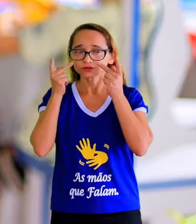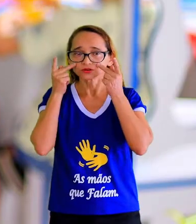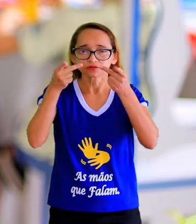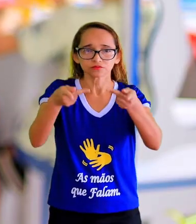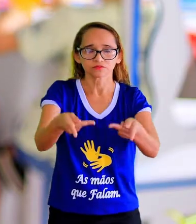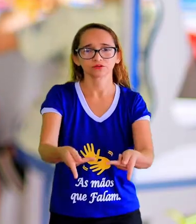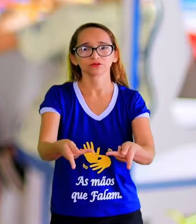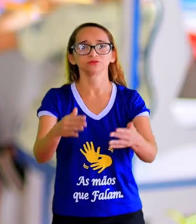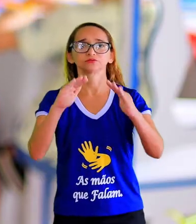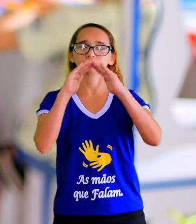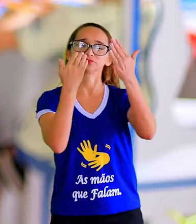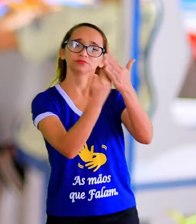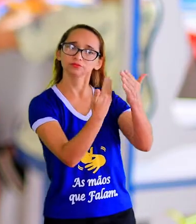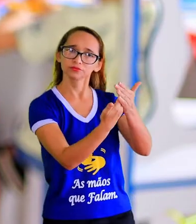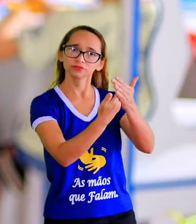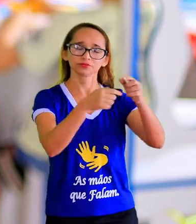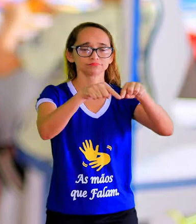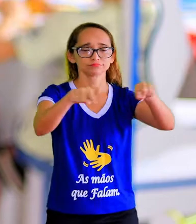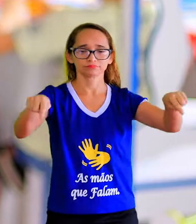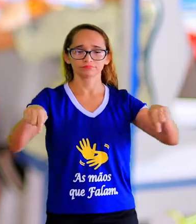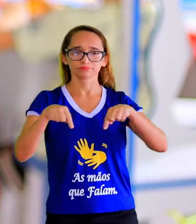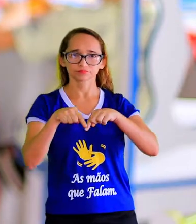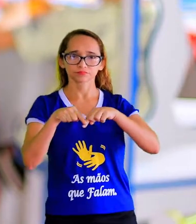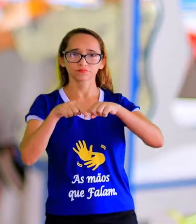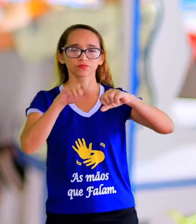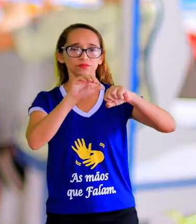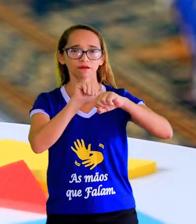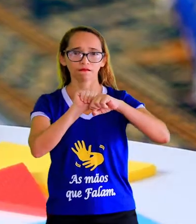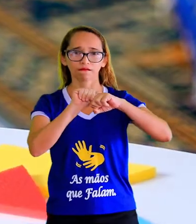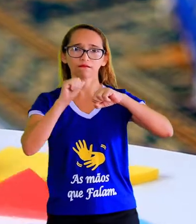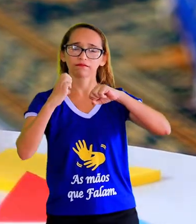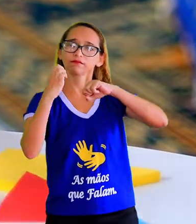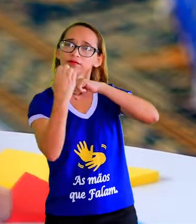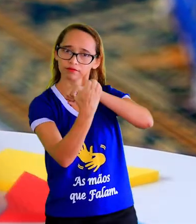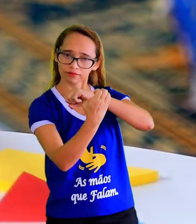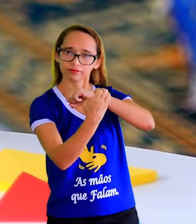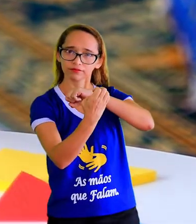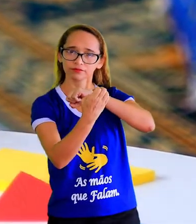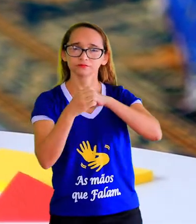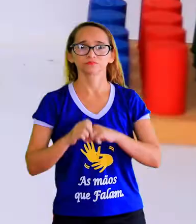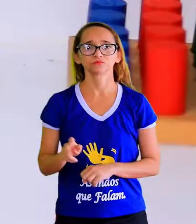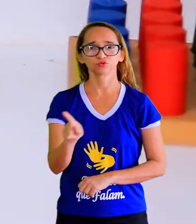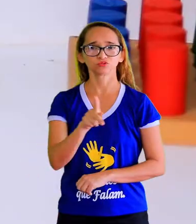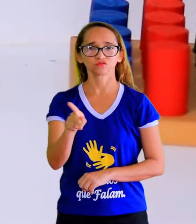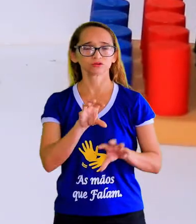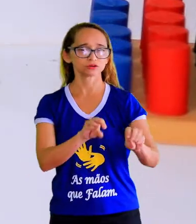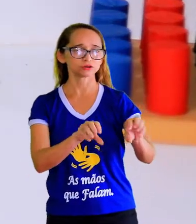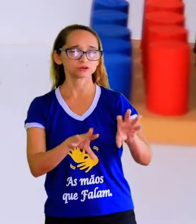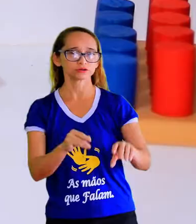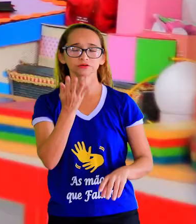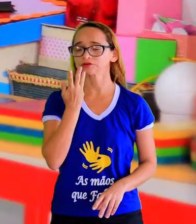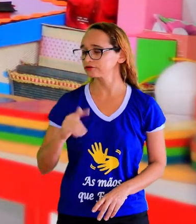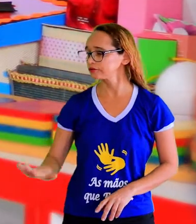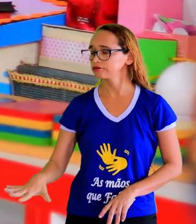Estamos visitando a sala de recurso multifuncional da Escola Valdionice, onde se realiza o atendimento educacional especializado